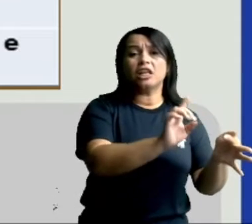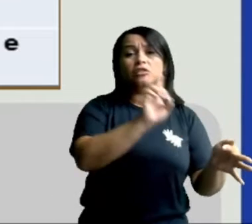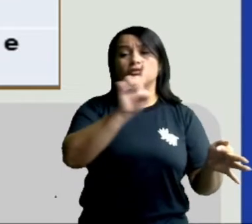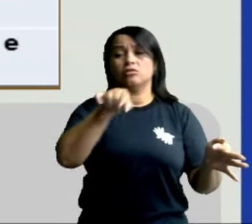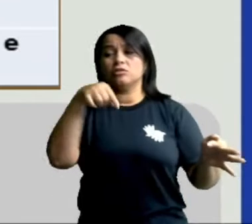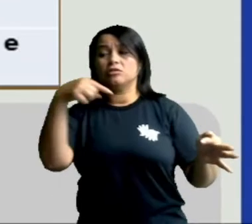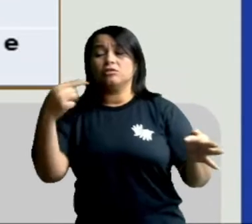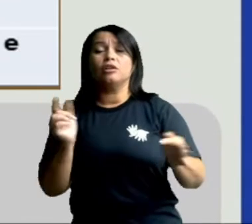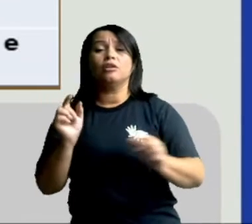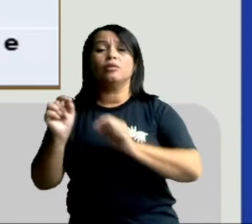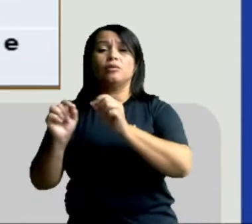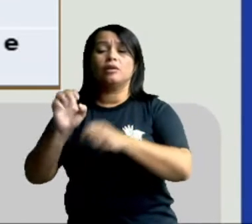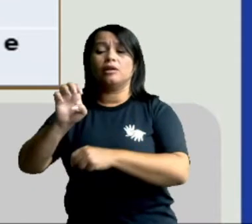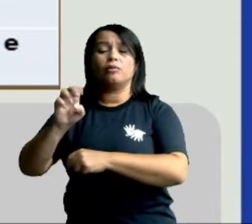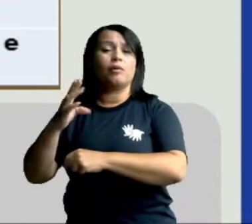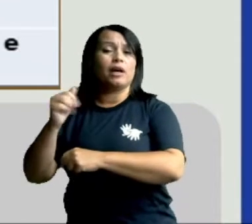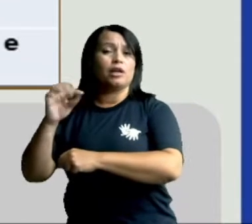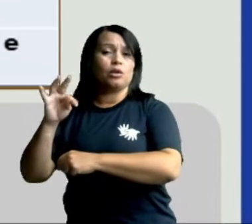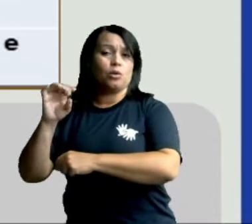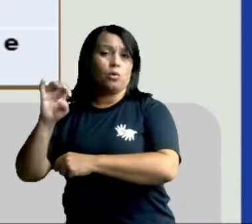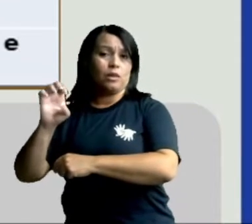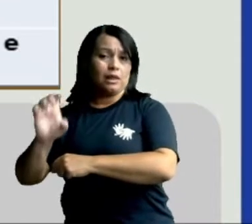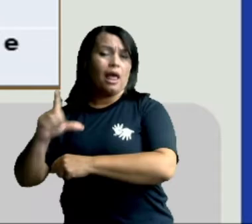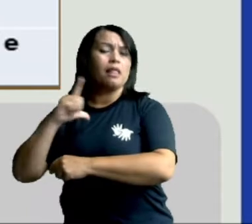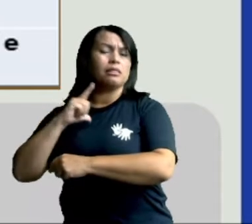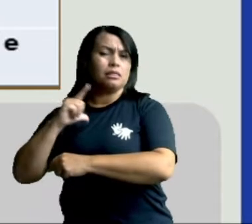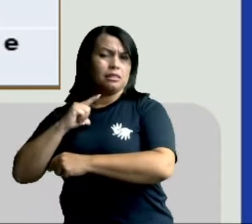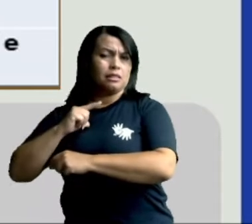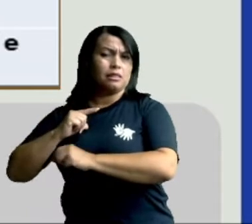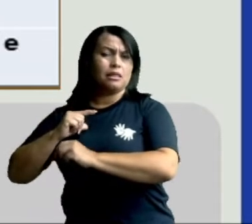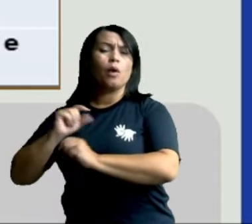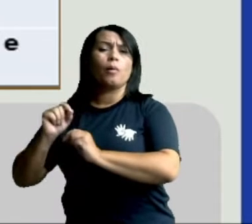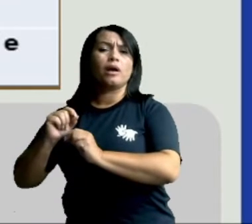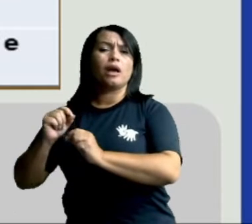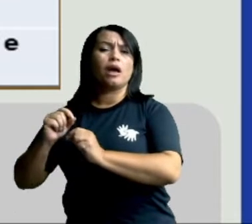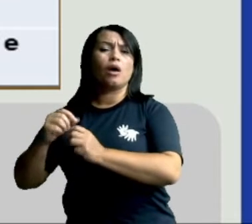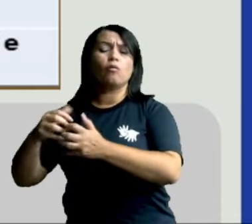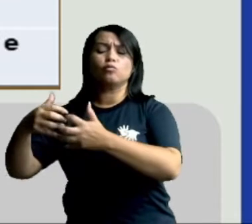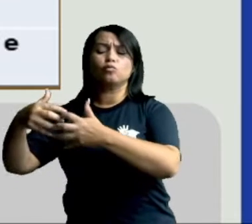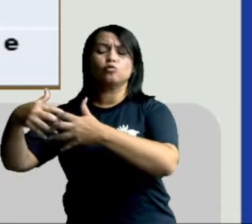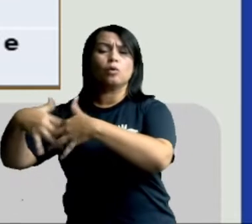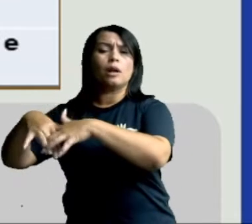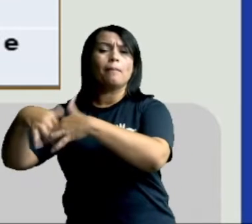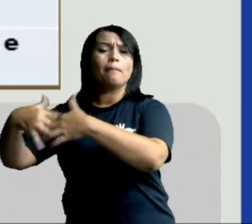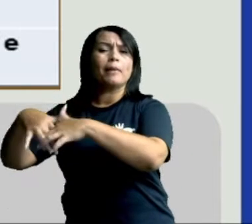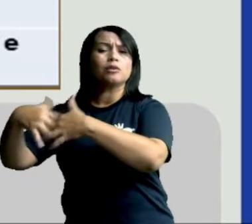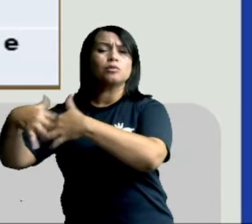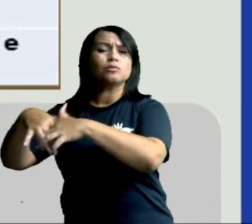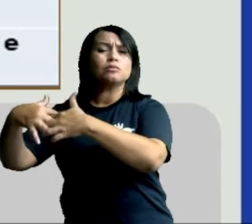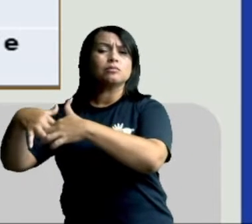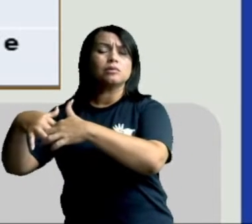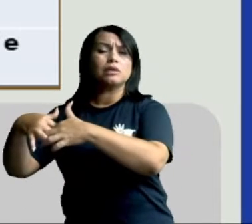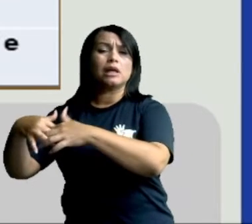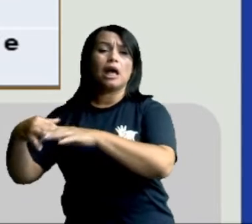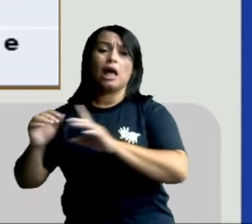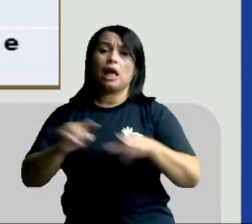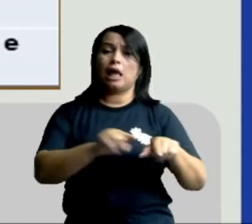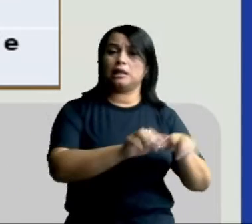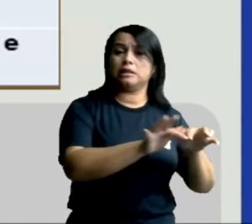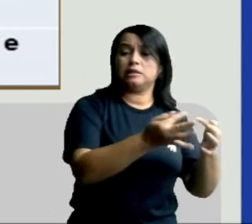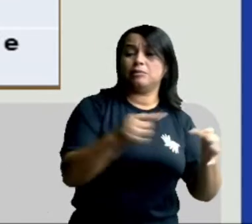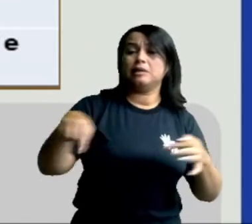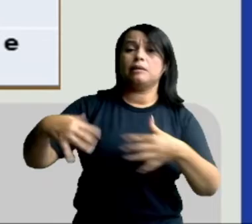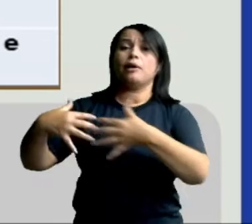na célula eucarionte, ela vai possuir um funcionamento complexo. E quando a gente fala de funcionamento simples e